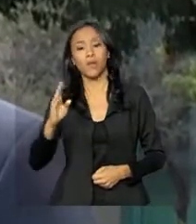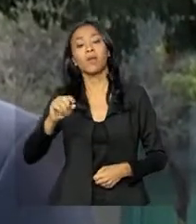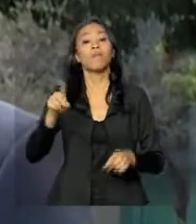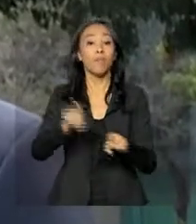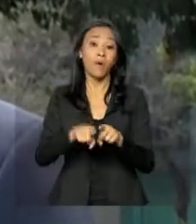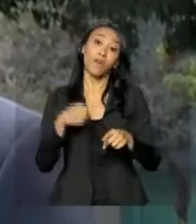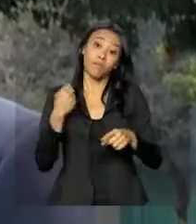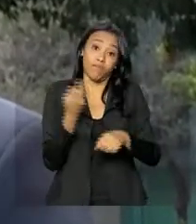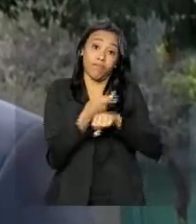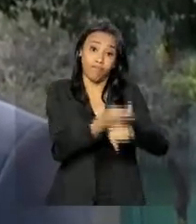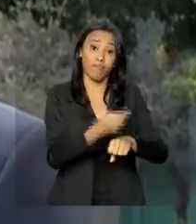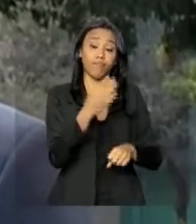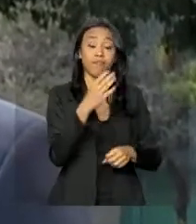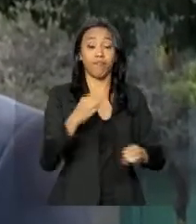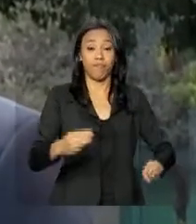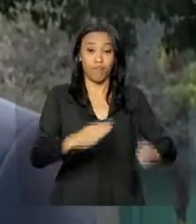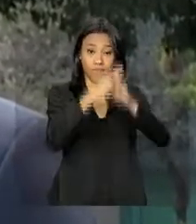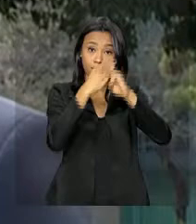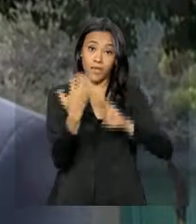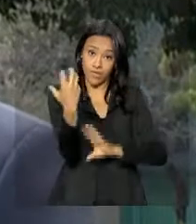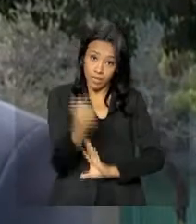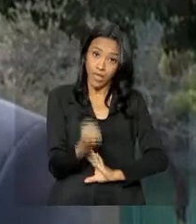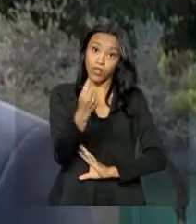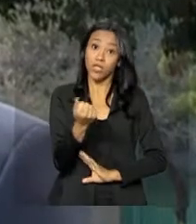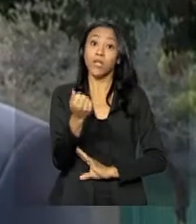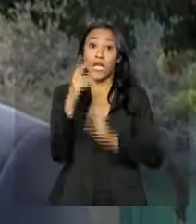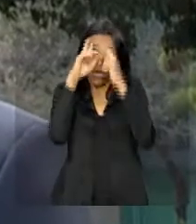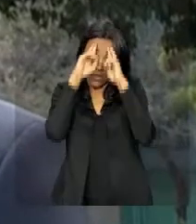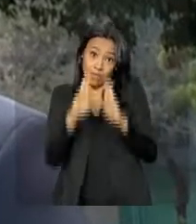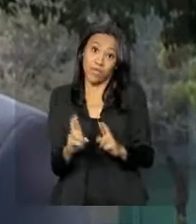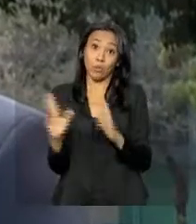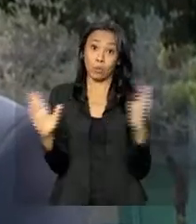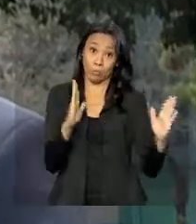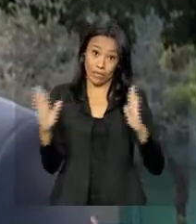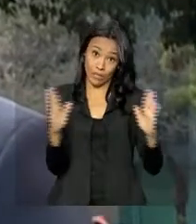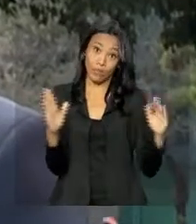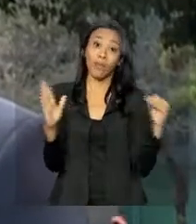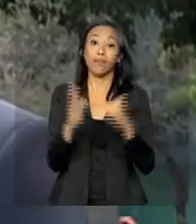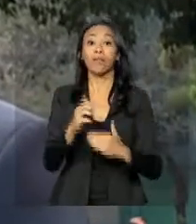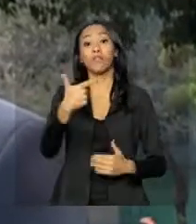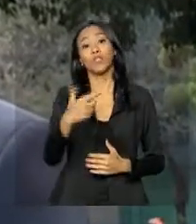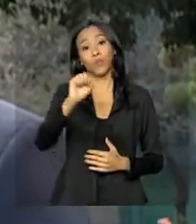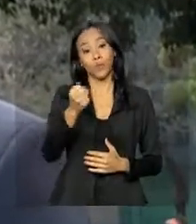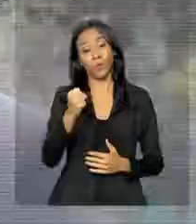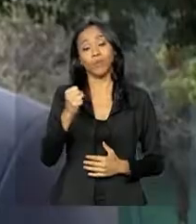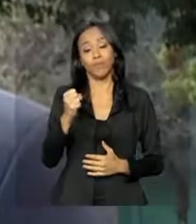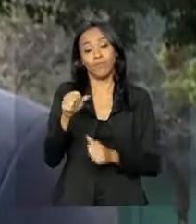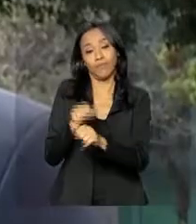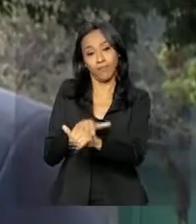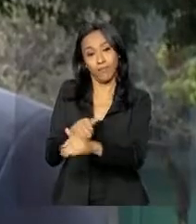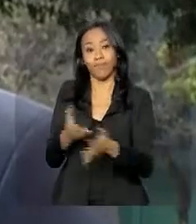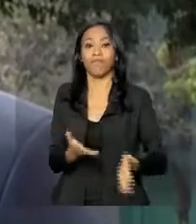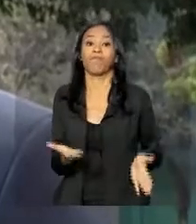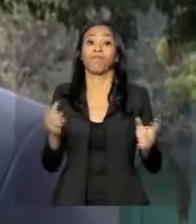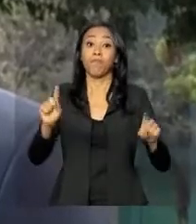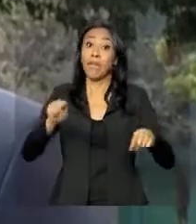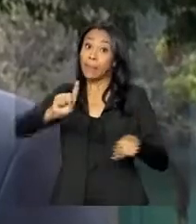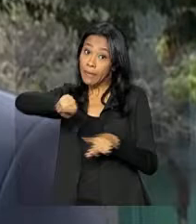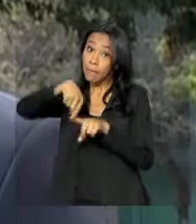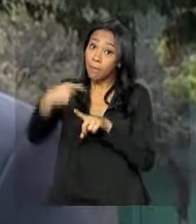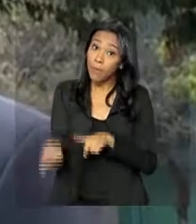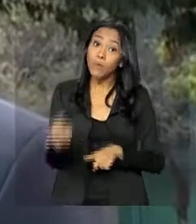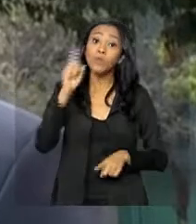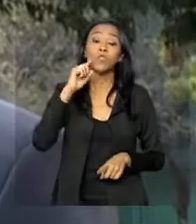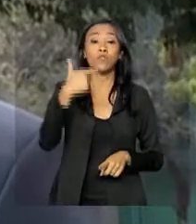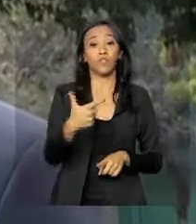para solicitar esse resgate, respeitando o prazo de 28 de setembro para aquelas pessoas com menos de 60 anos. Após 28 de setembro,